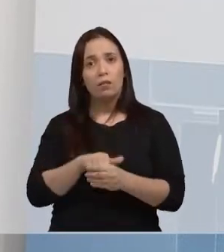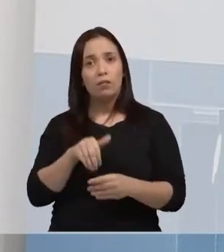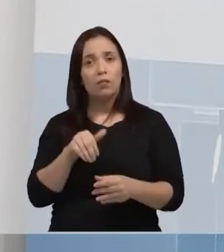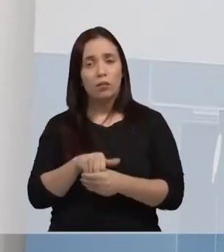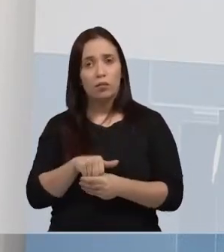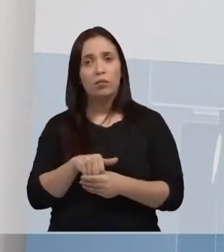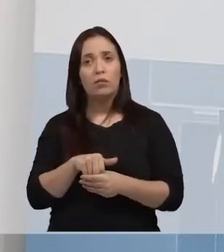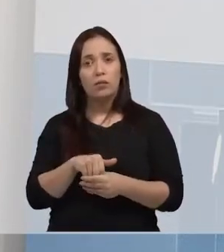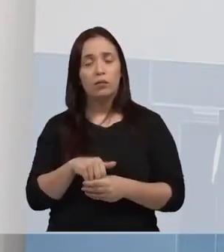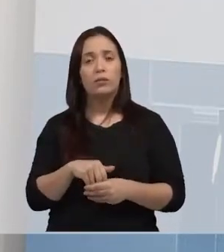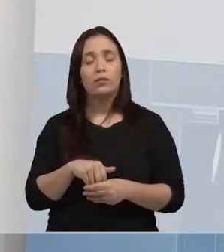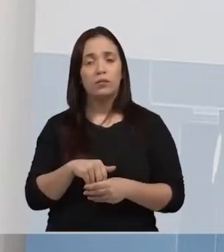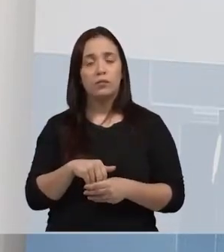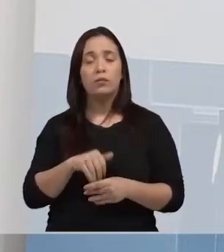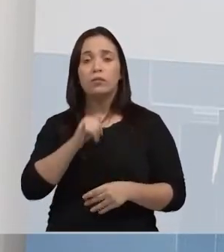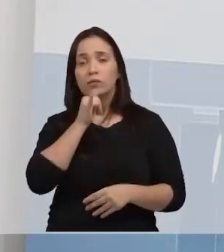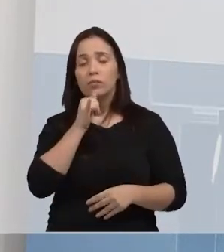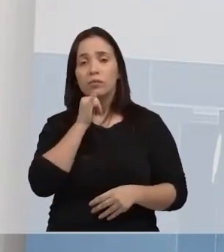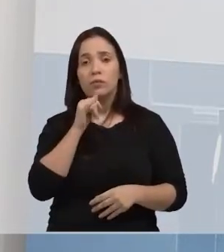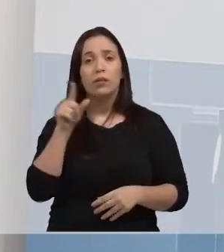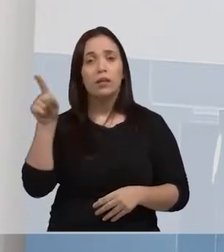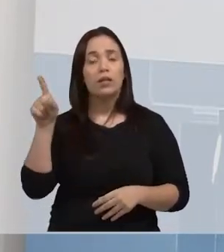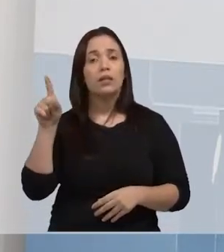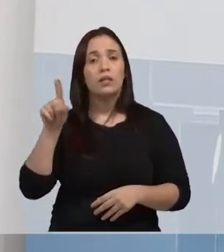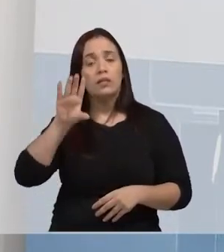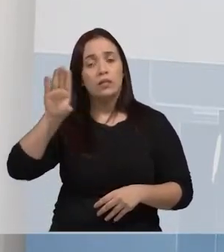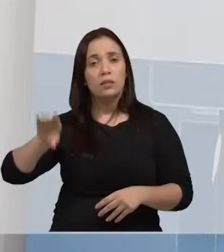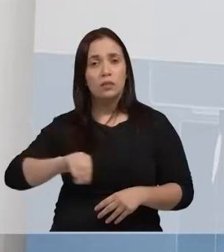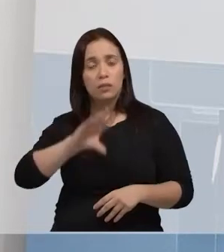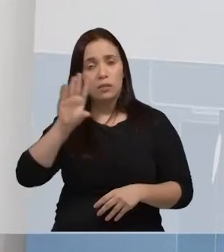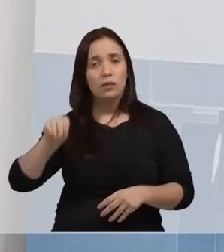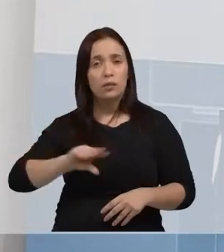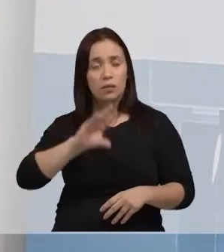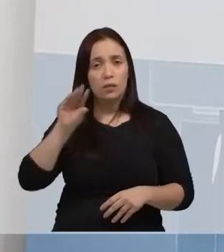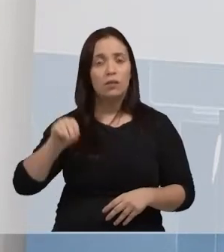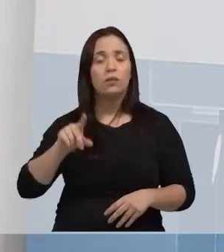ele pegou de 1.500 assassinatos e terminou com mais de 4.000.